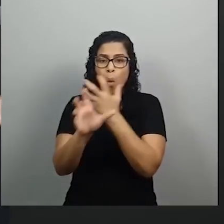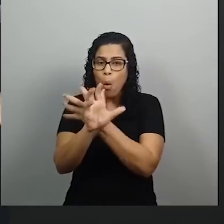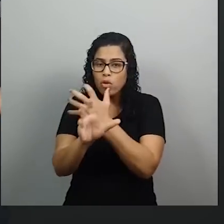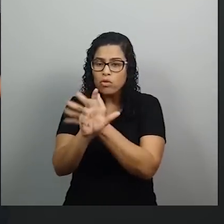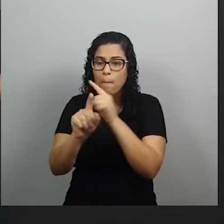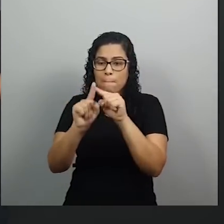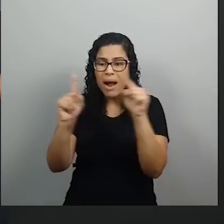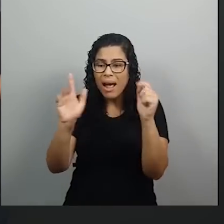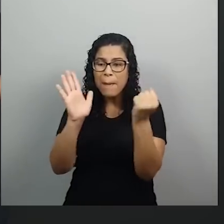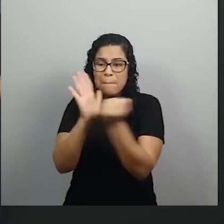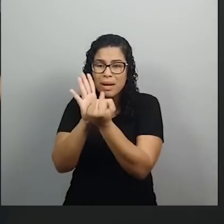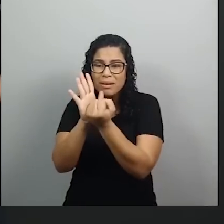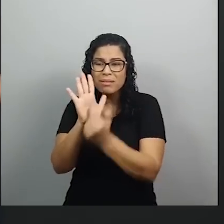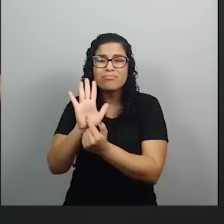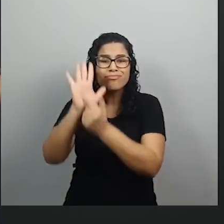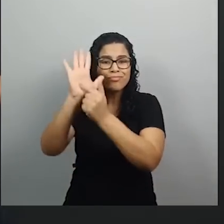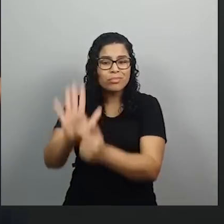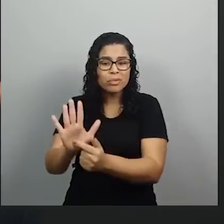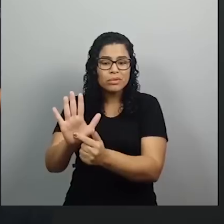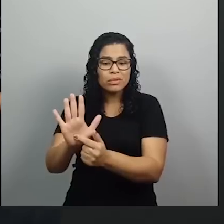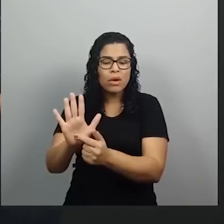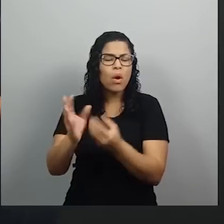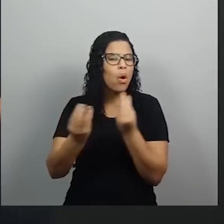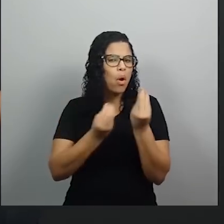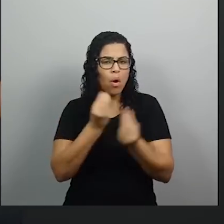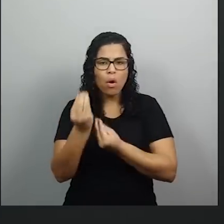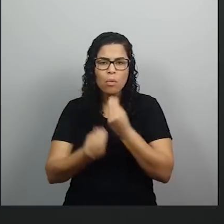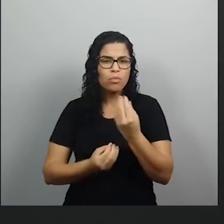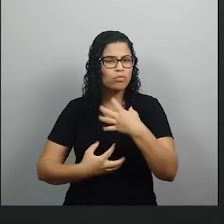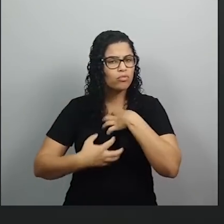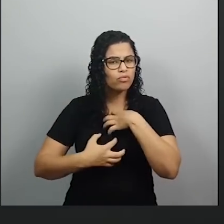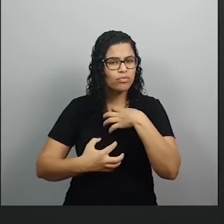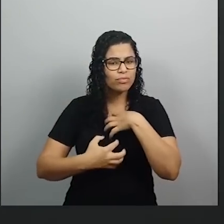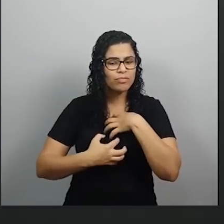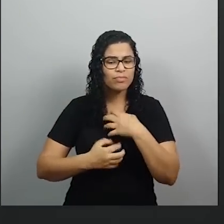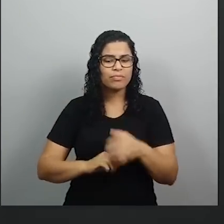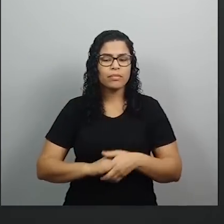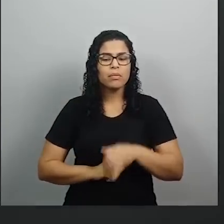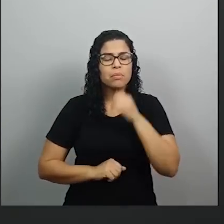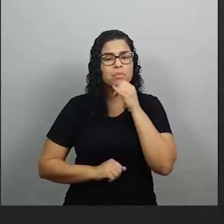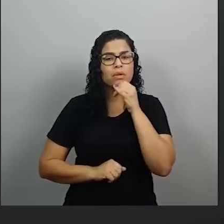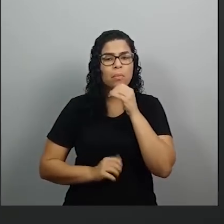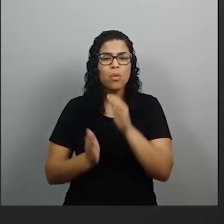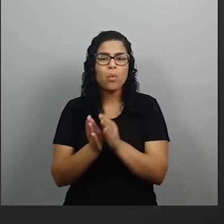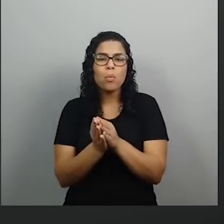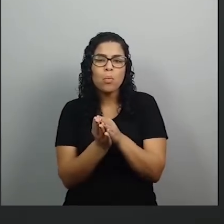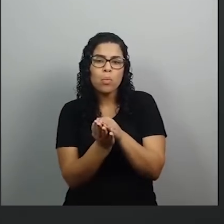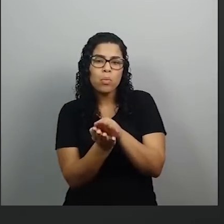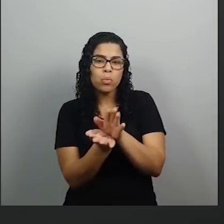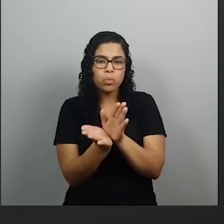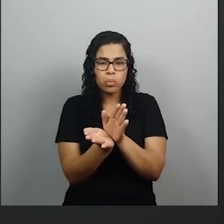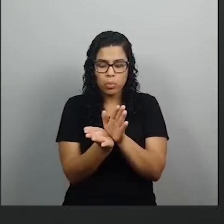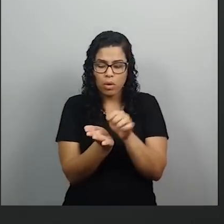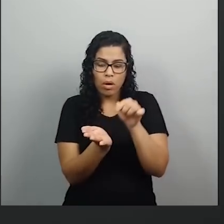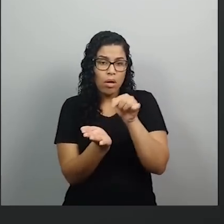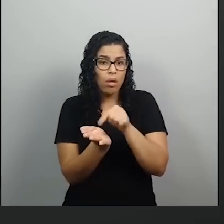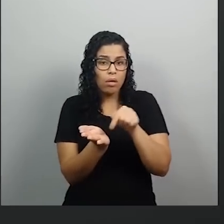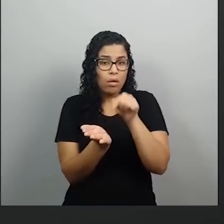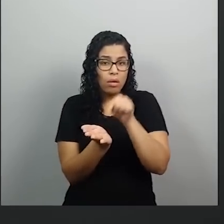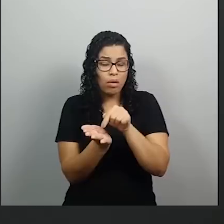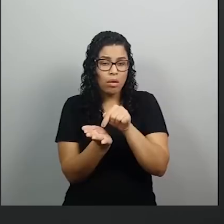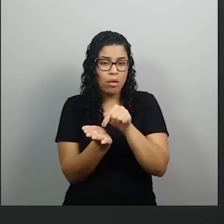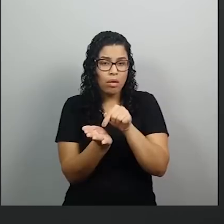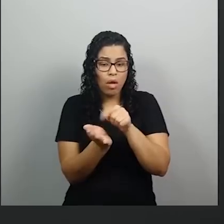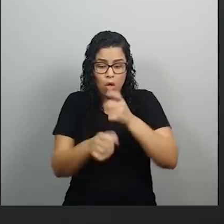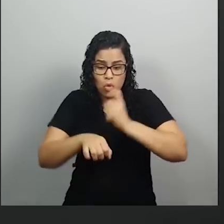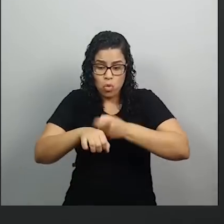a marca dele ficou. Como assim? Eu tenho, por exemplo, aqui a minha concha. Então essa rocha, aquele solo, ele